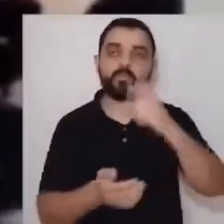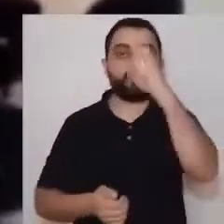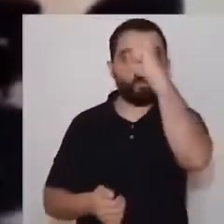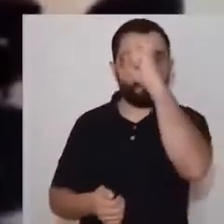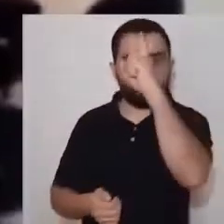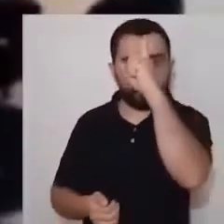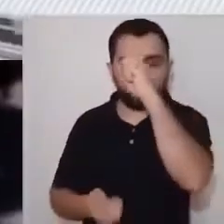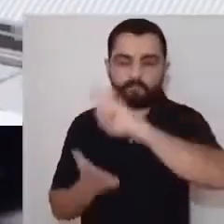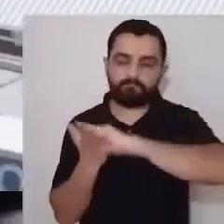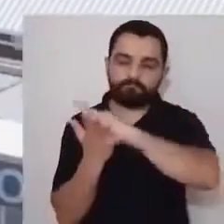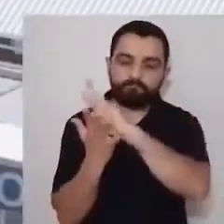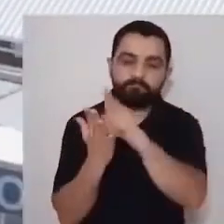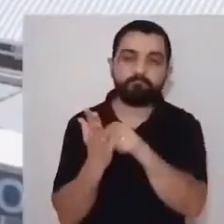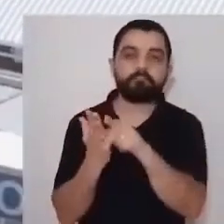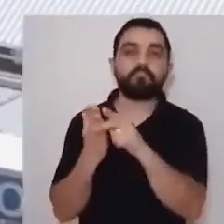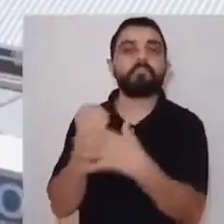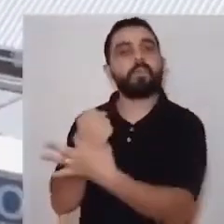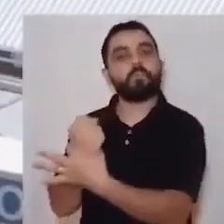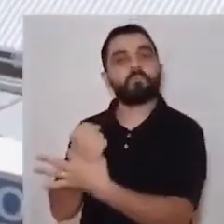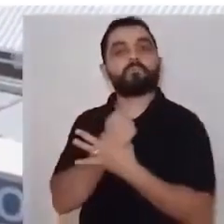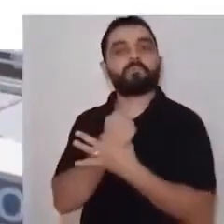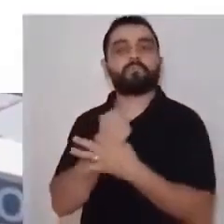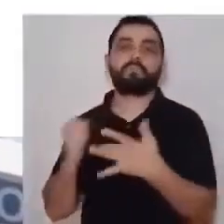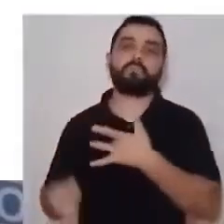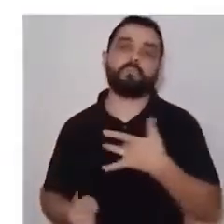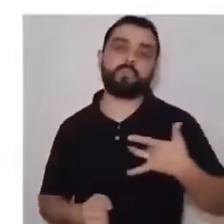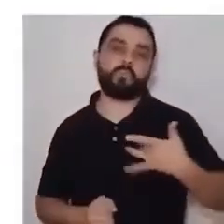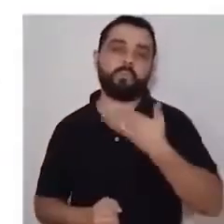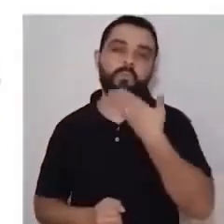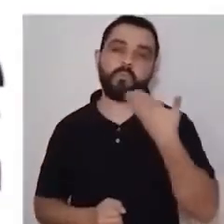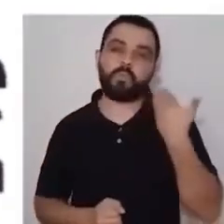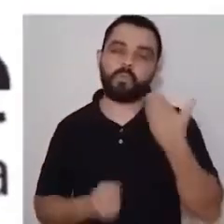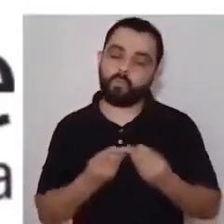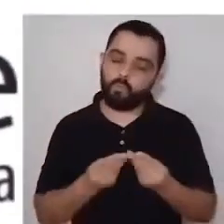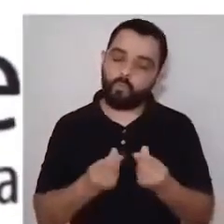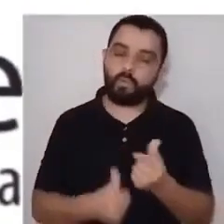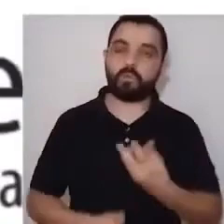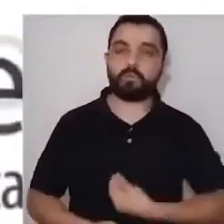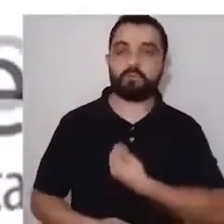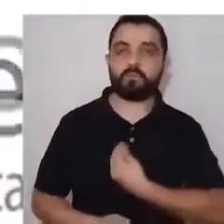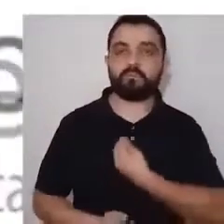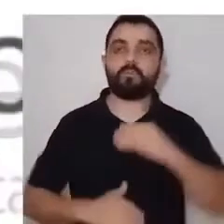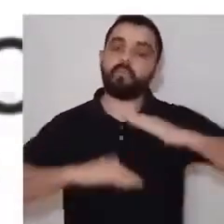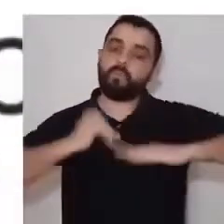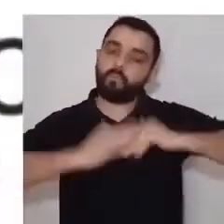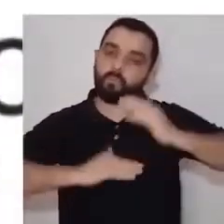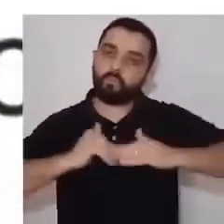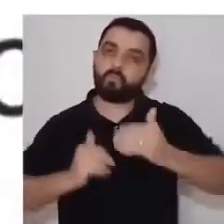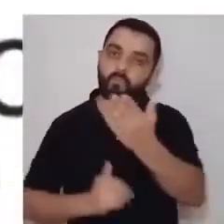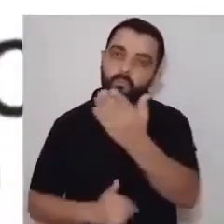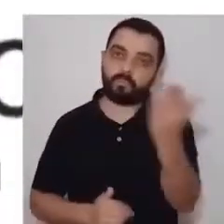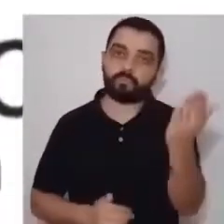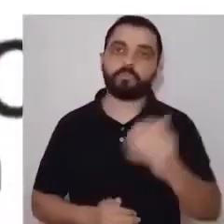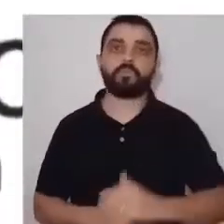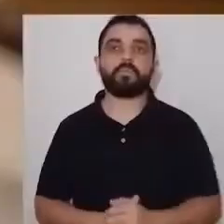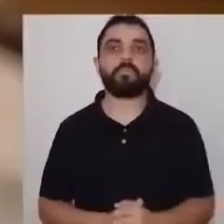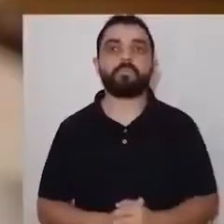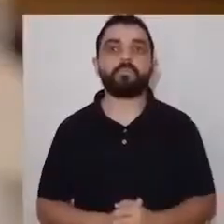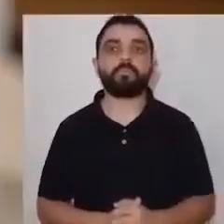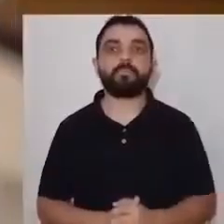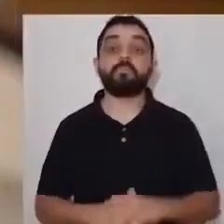farmácias, hospitais e tudo aquilo que possa garantir o melhor em saúde e qualidade de vida ao trabalhador